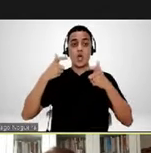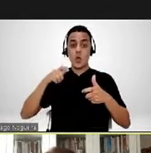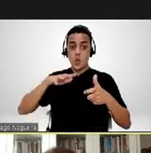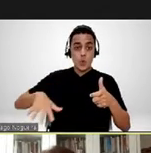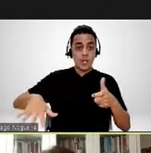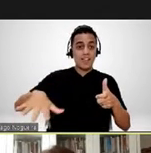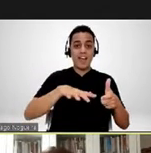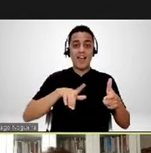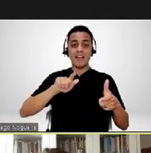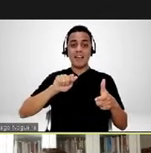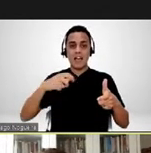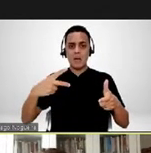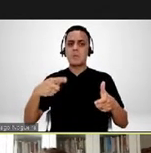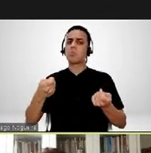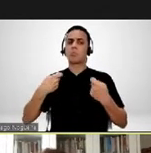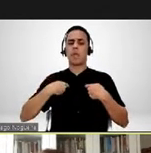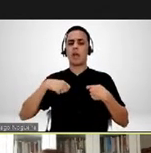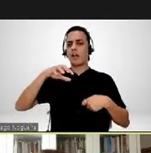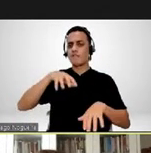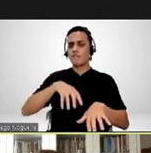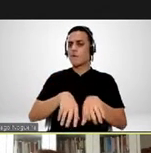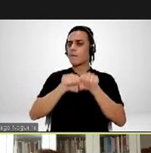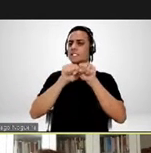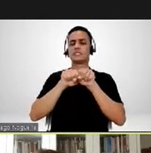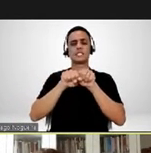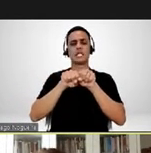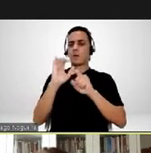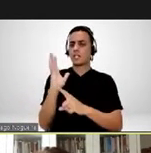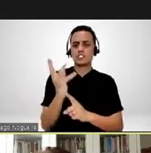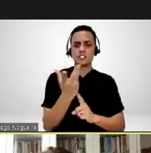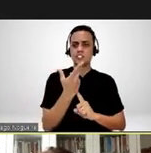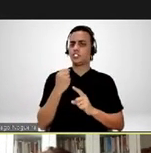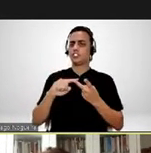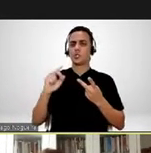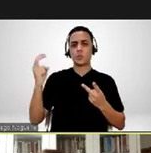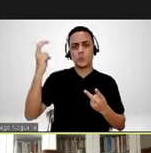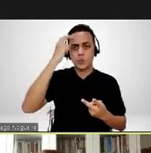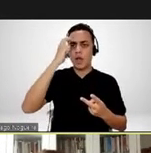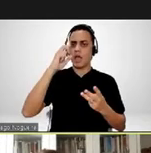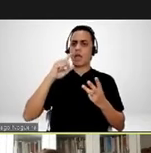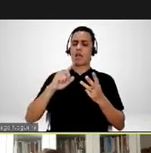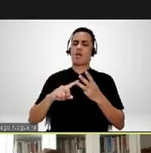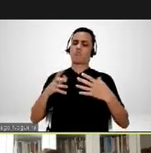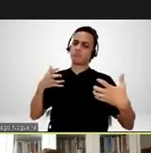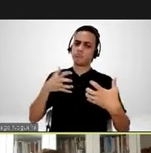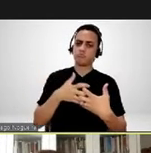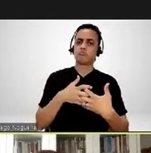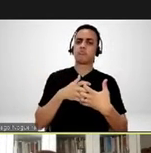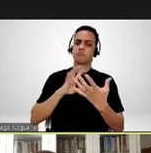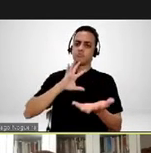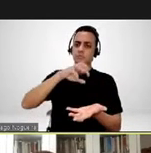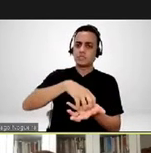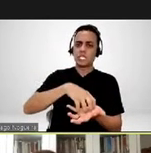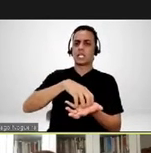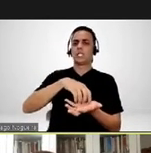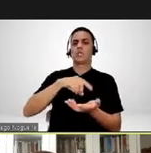artística, cultural, educativa e de integração com centros de artes. Ela vai falando